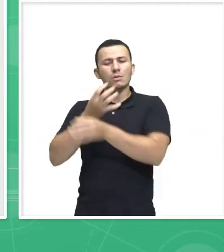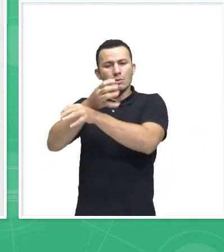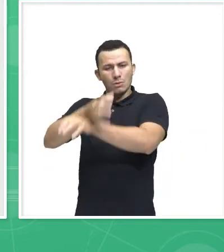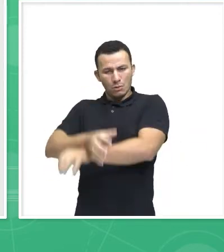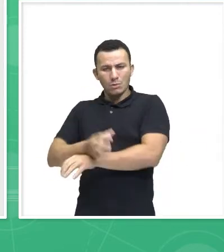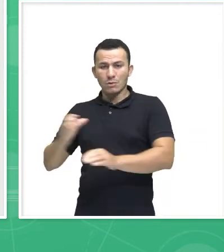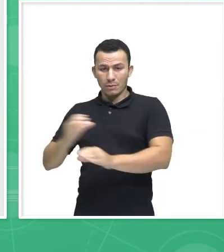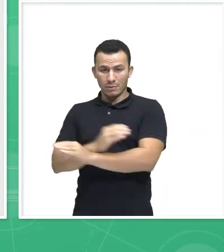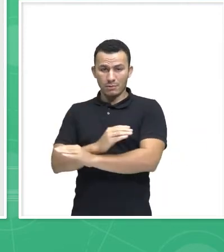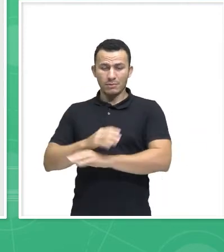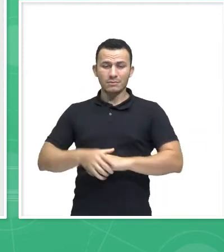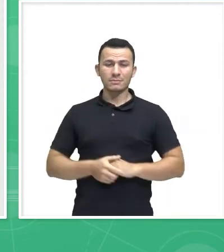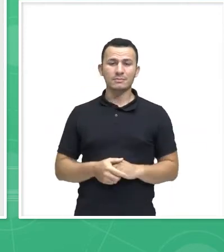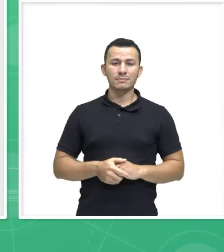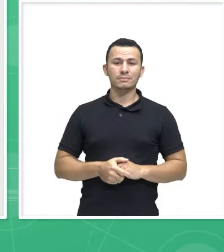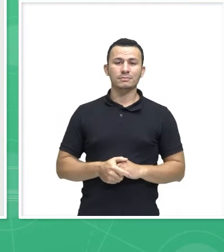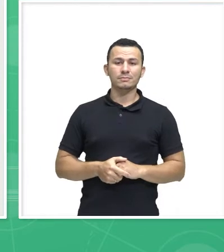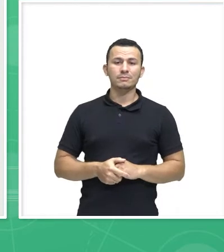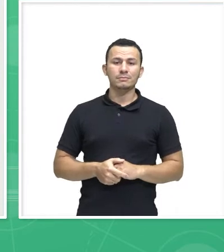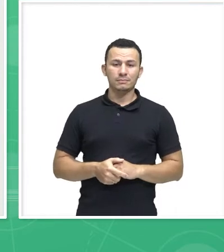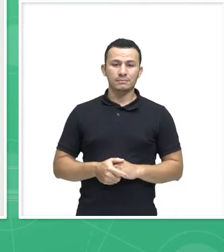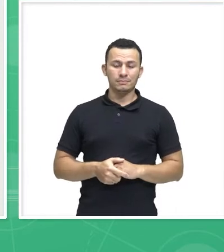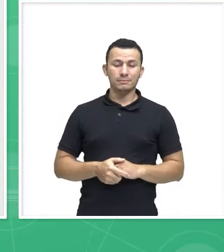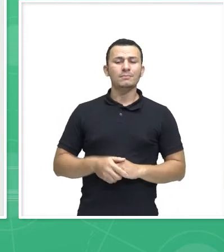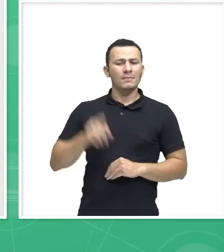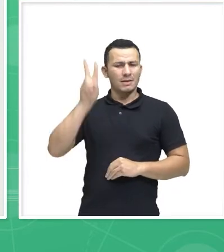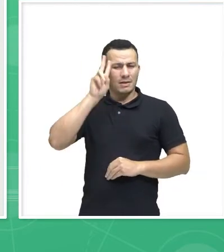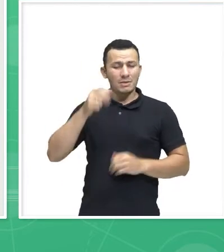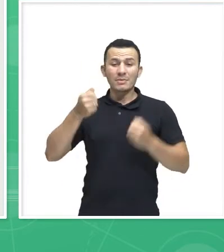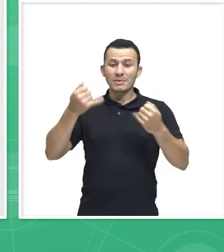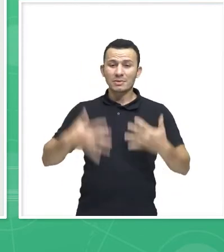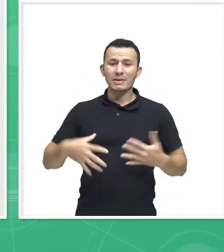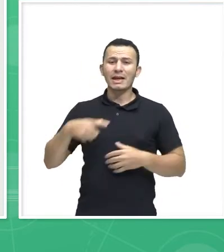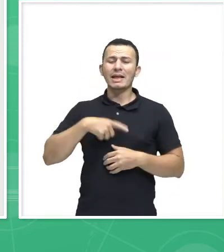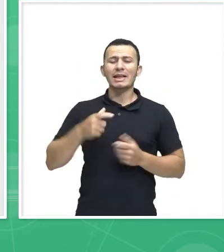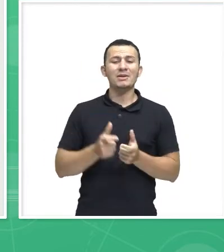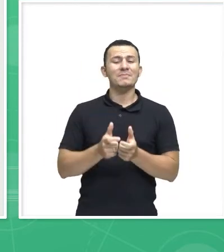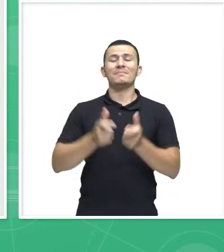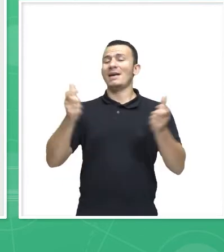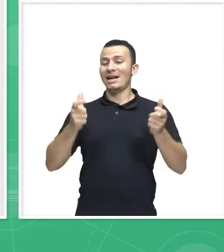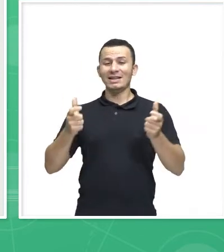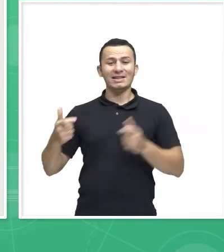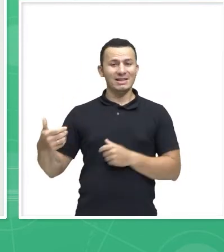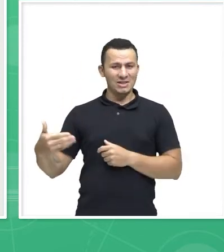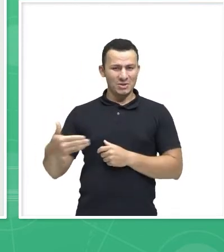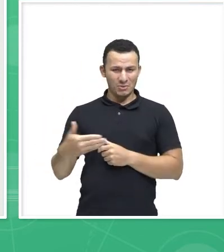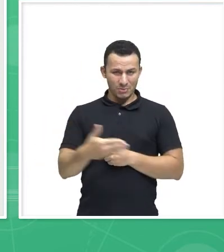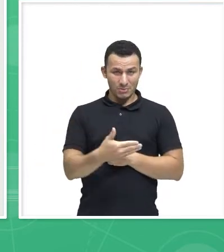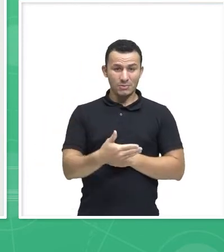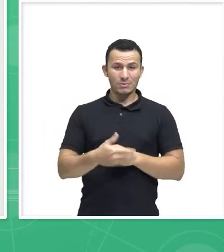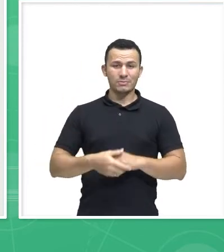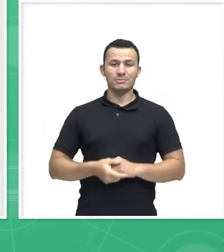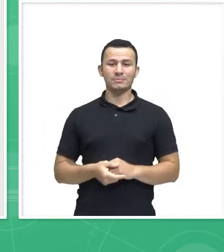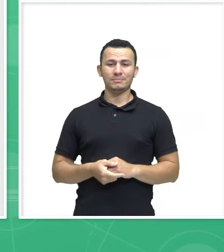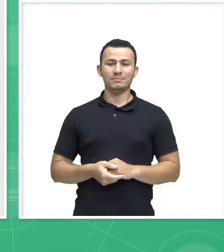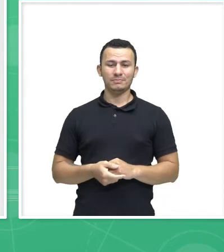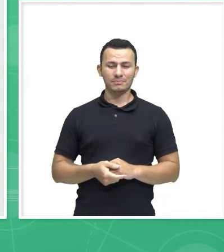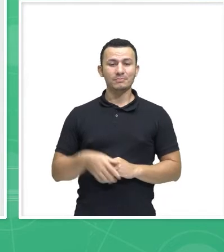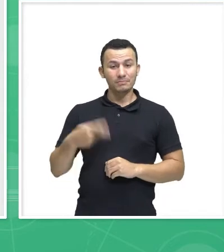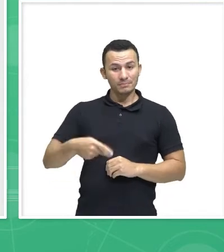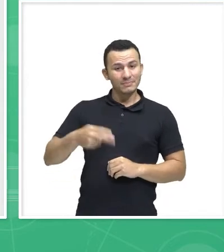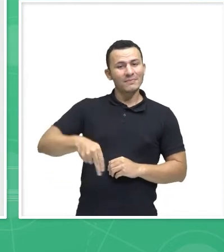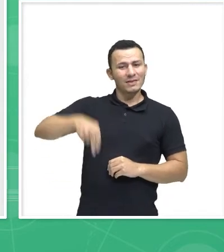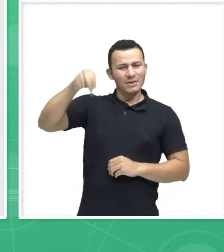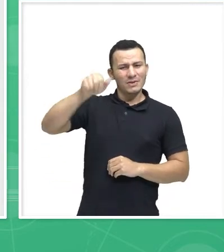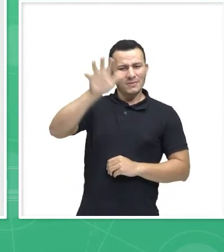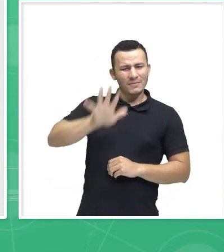seu esqueleto ósseo E aí como nós falamos anteriormente a gente vai ter ali uma grande diversidade de peixes né